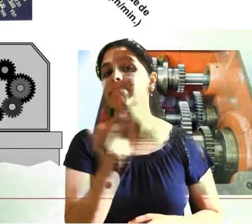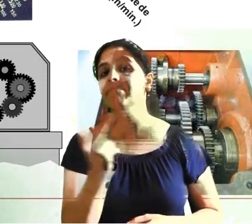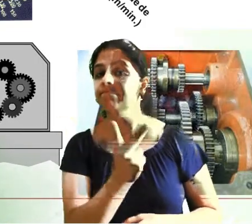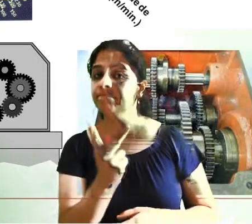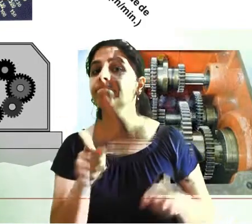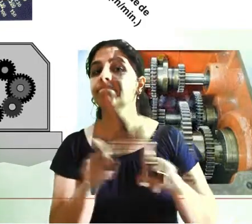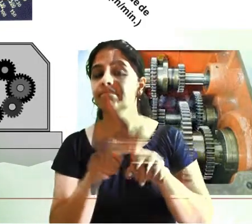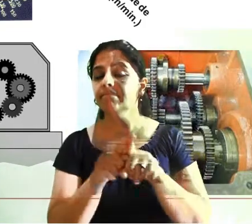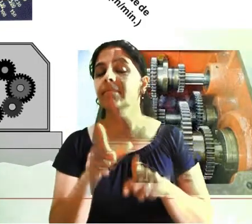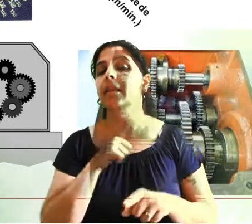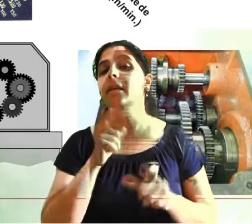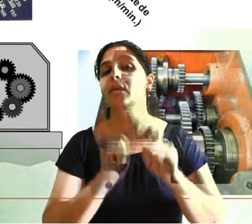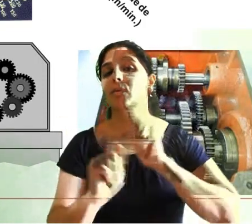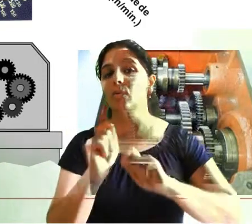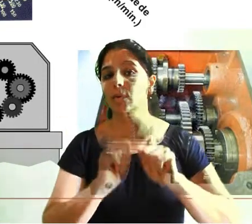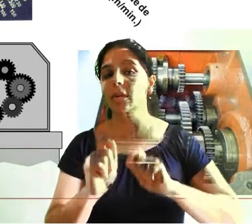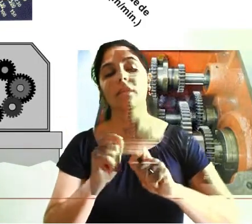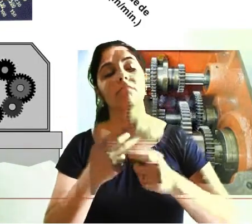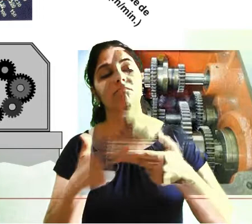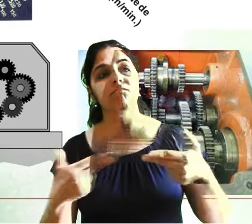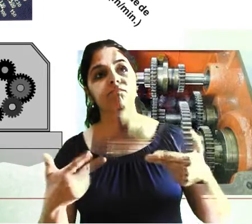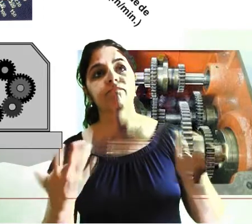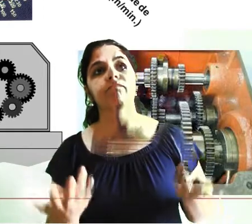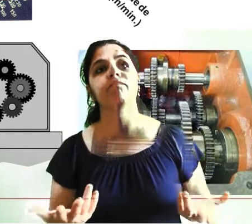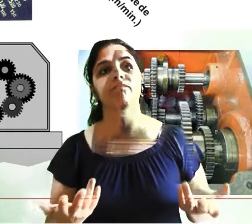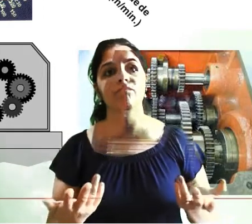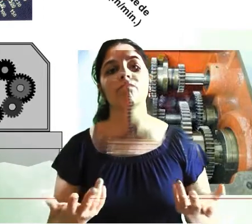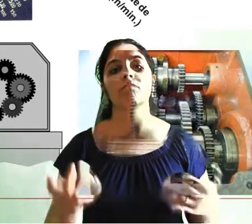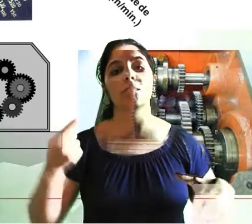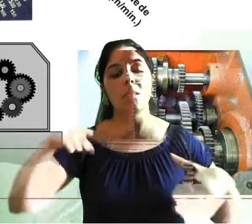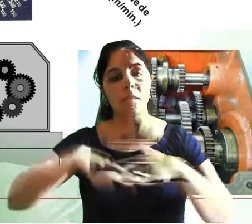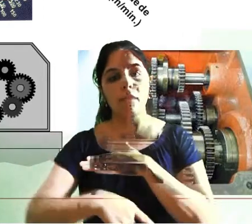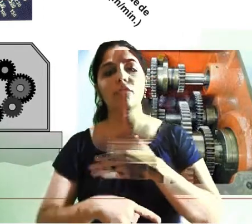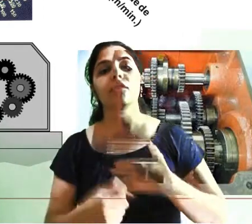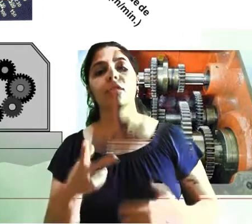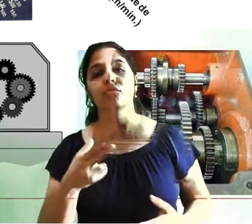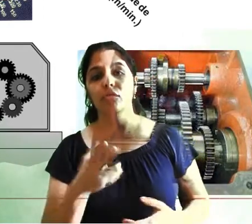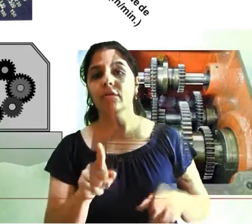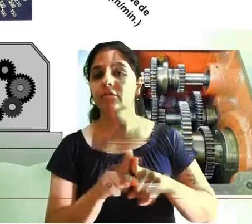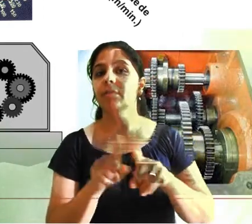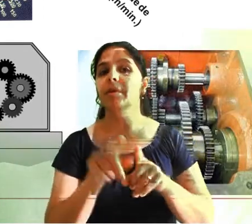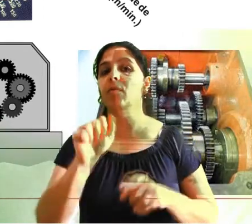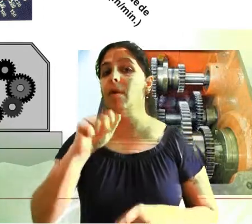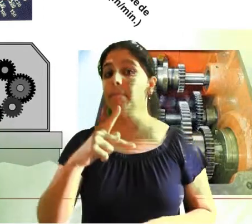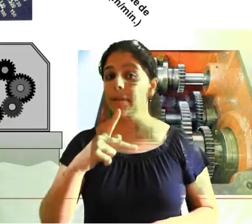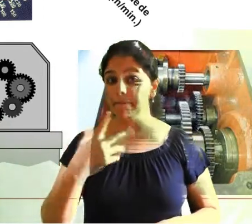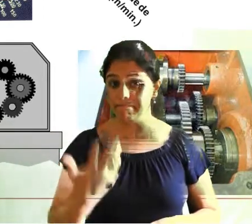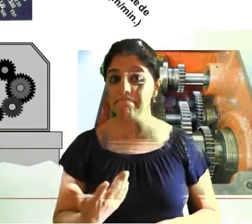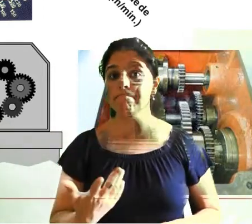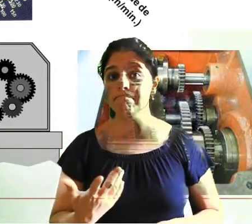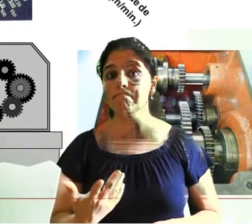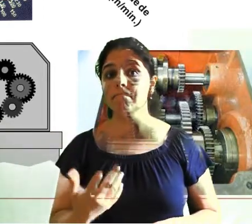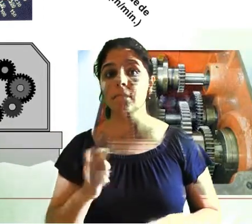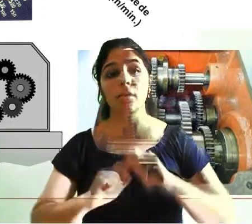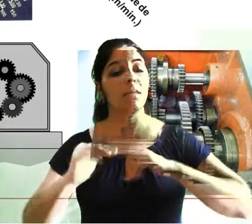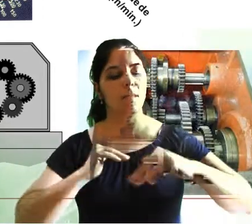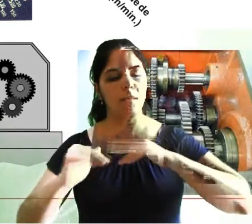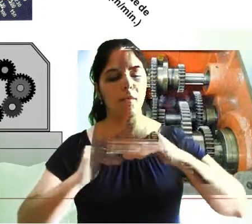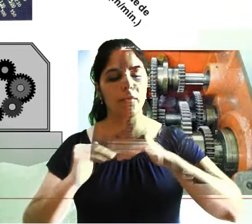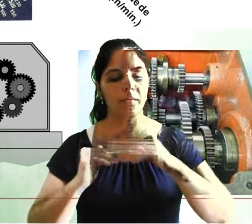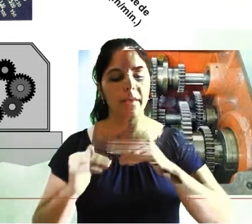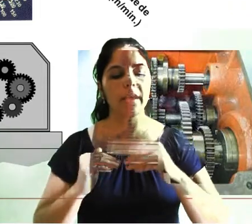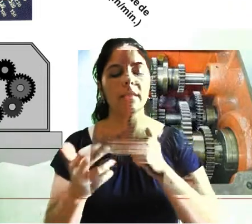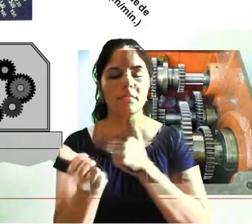a AVC, o avanço, eles também têm algo com a profundidade de corte também, que é o AP. Ou seja, é